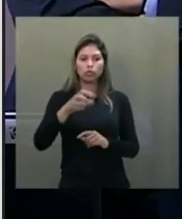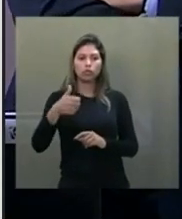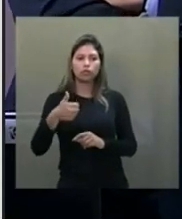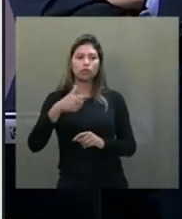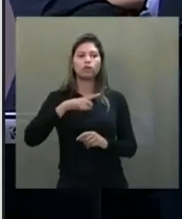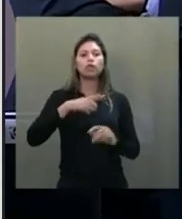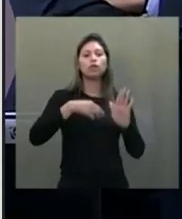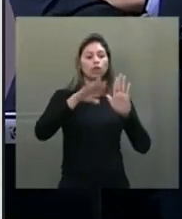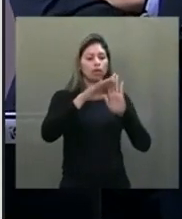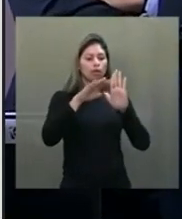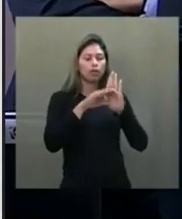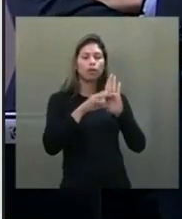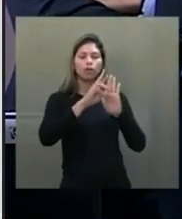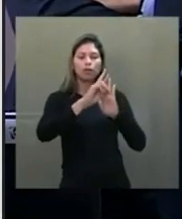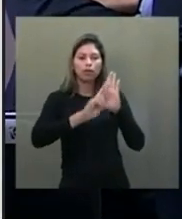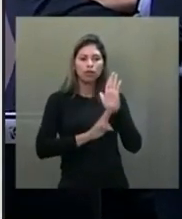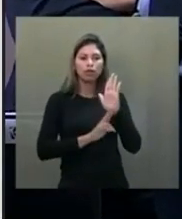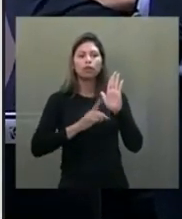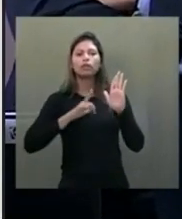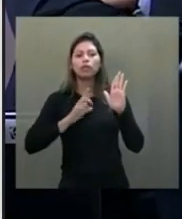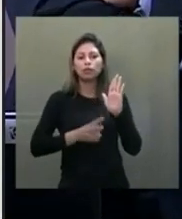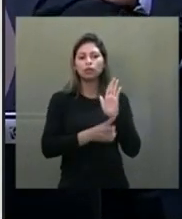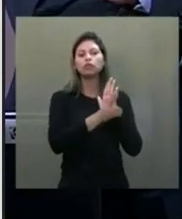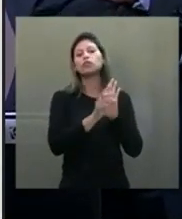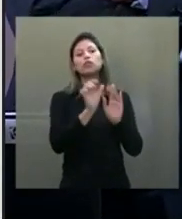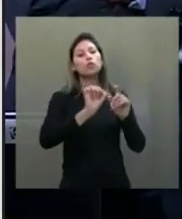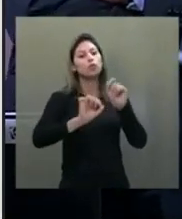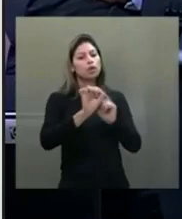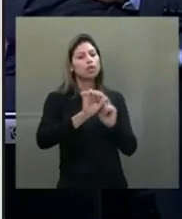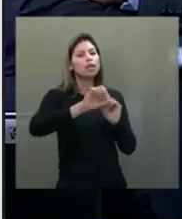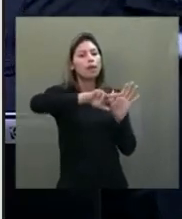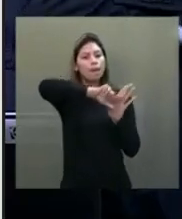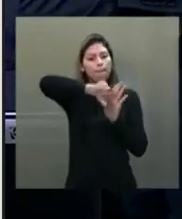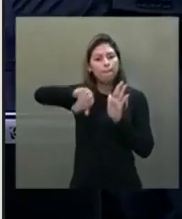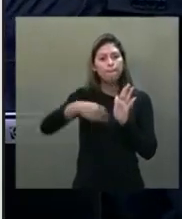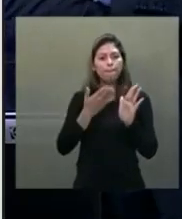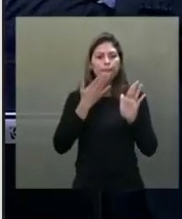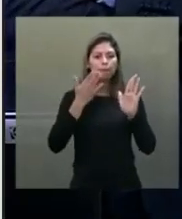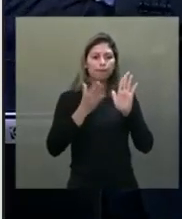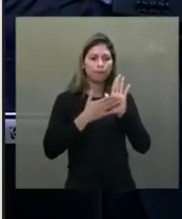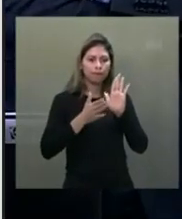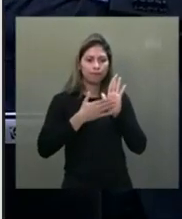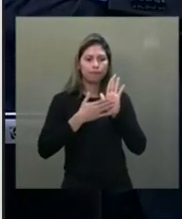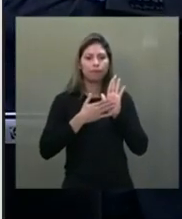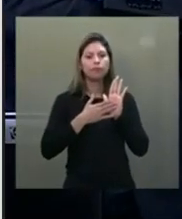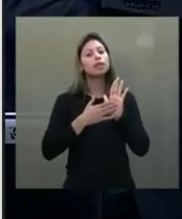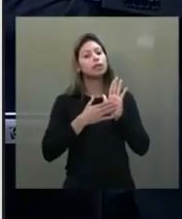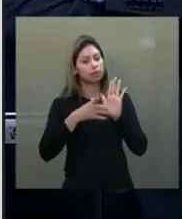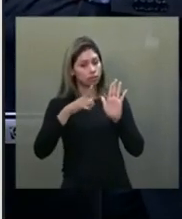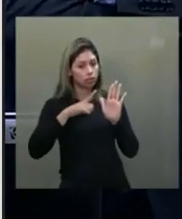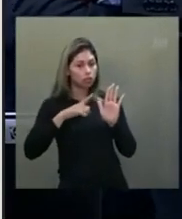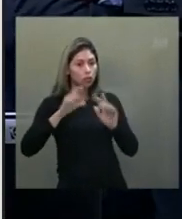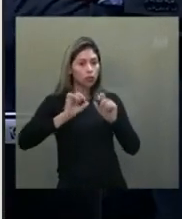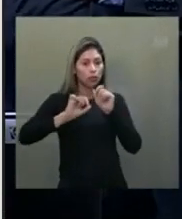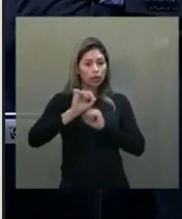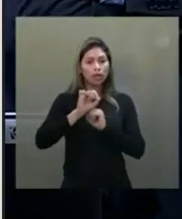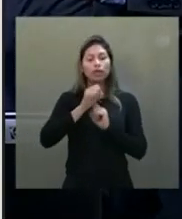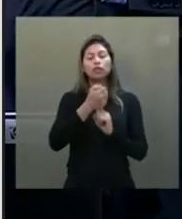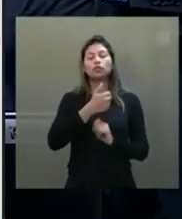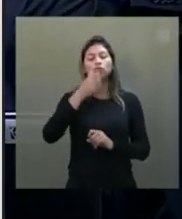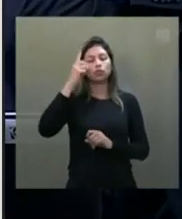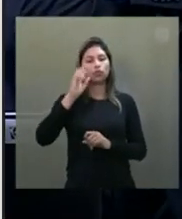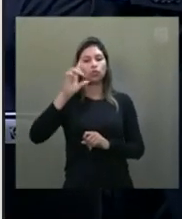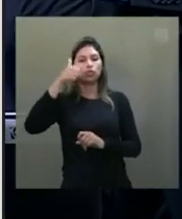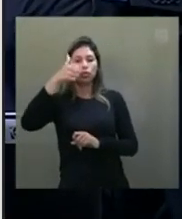cabide de emprego. Então a gente tem que passar para frente, é a modernidade, no livre mercado.